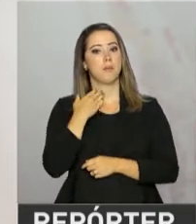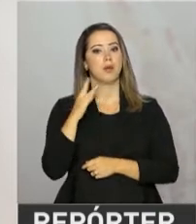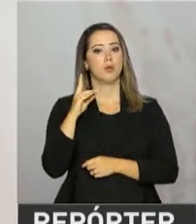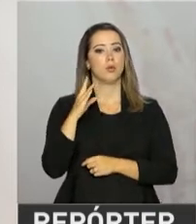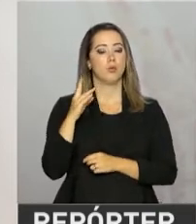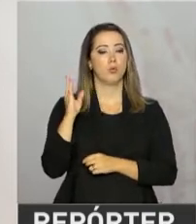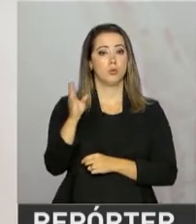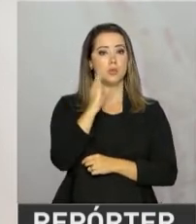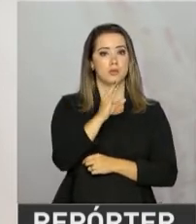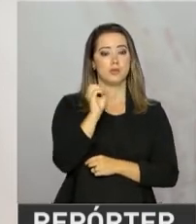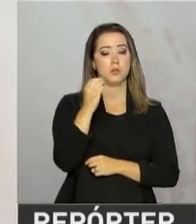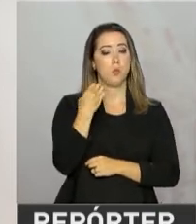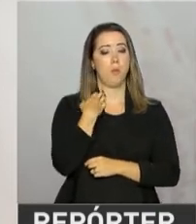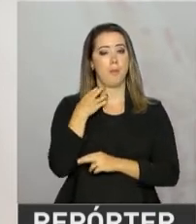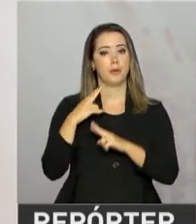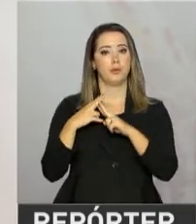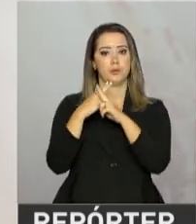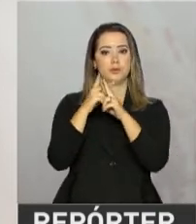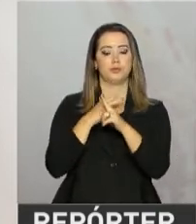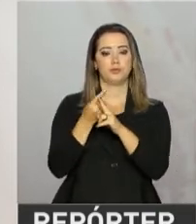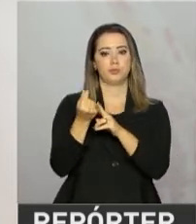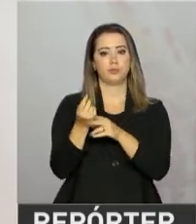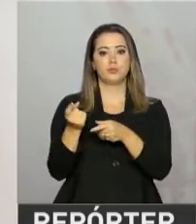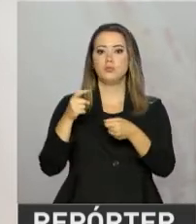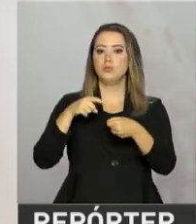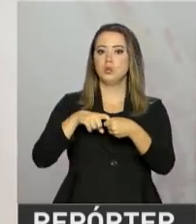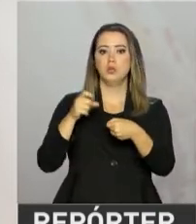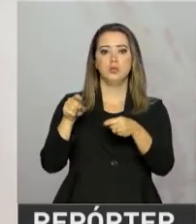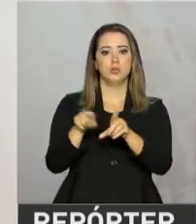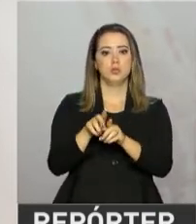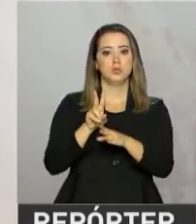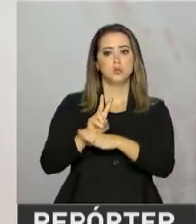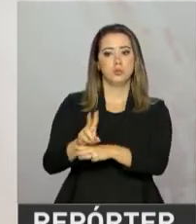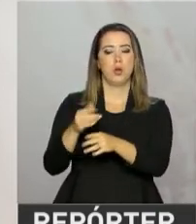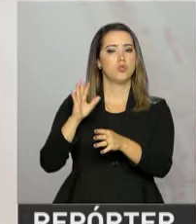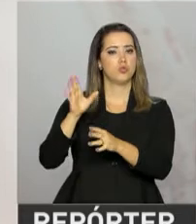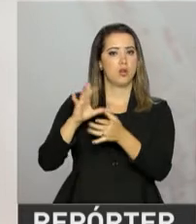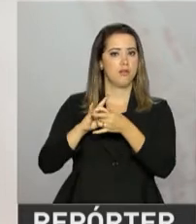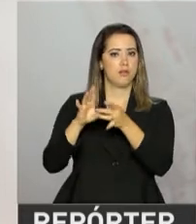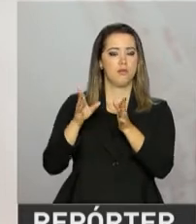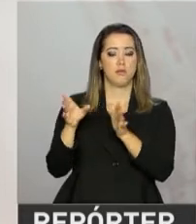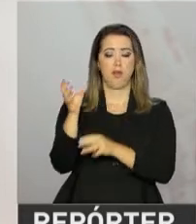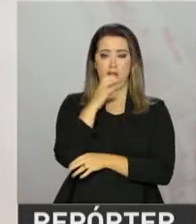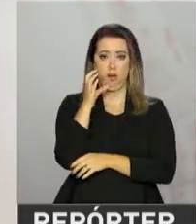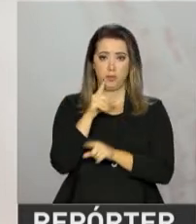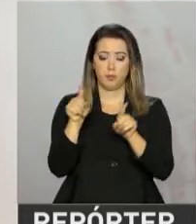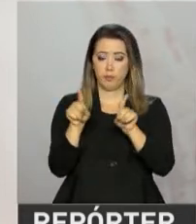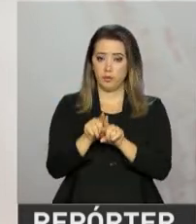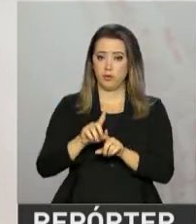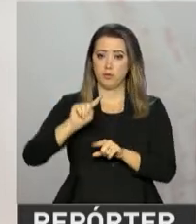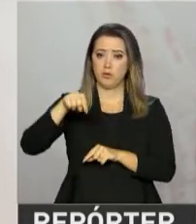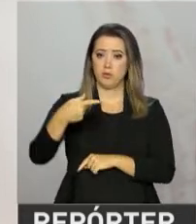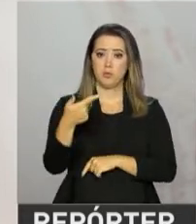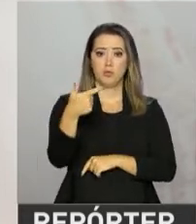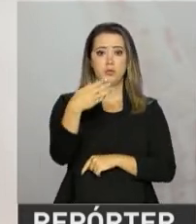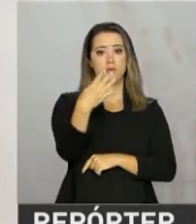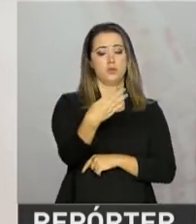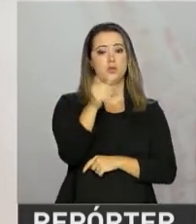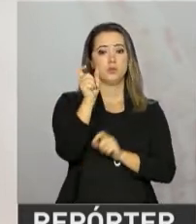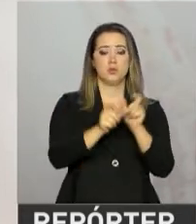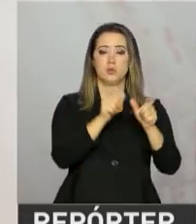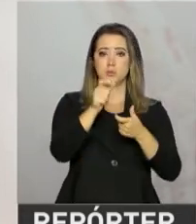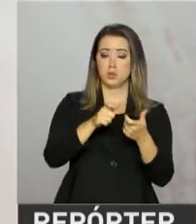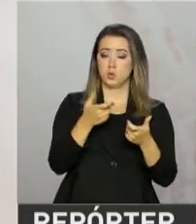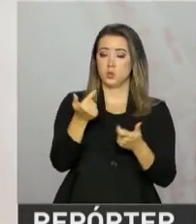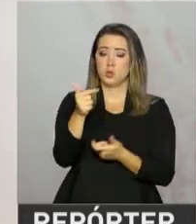ou banco do brasil terão dinheiro depositado por meio de crédito automático no dia 24 começa o pagamento nas agências